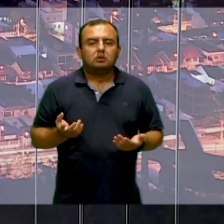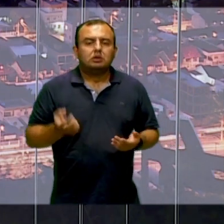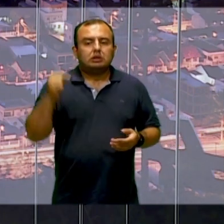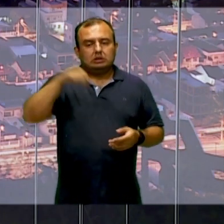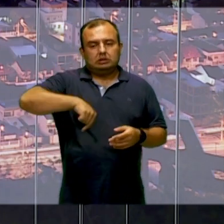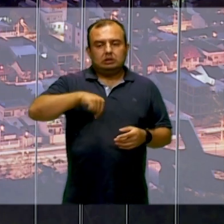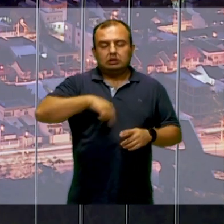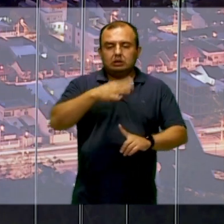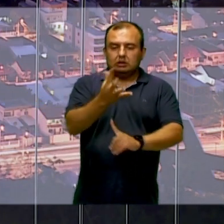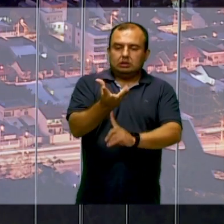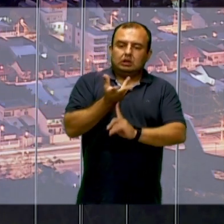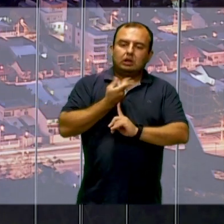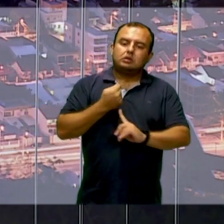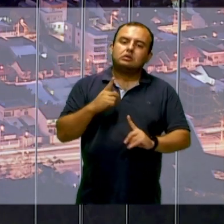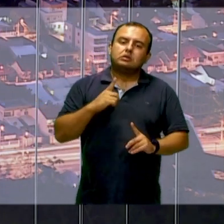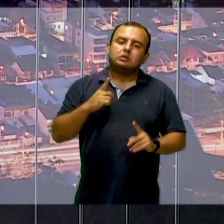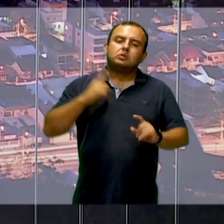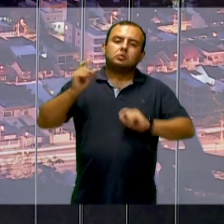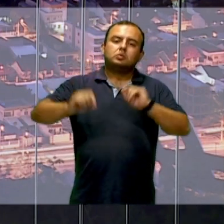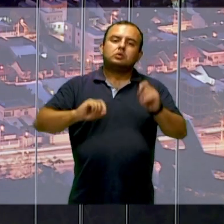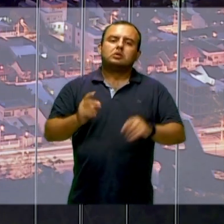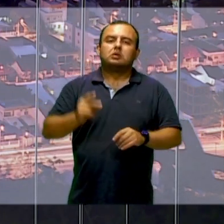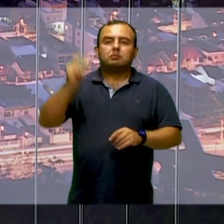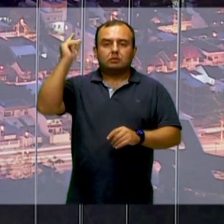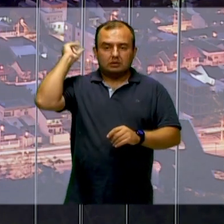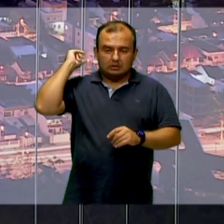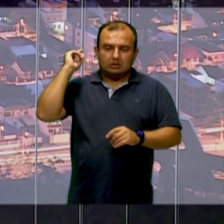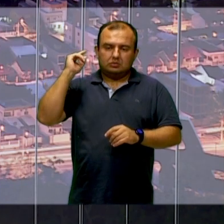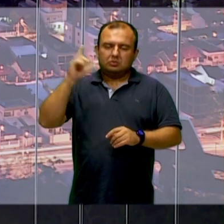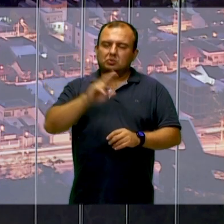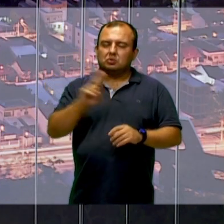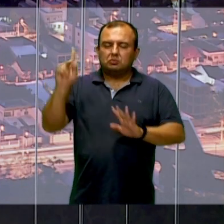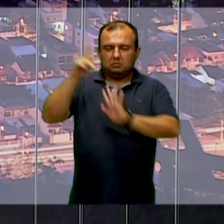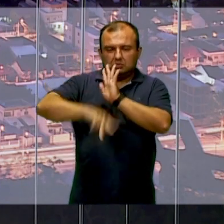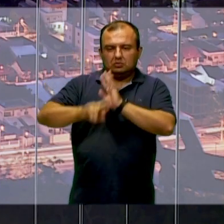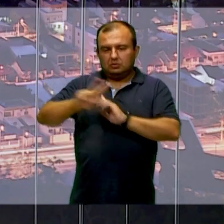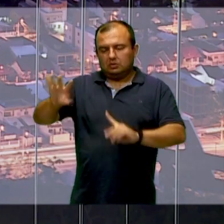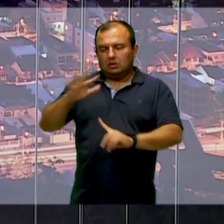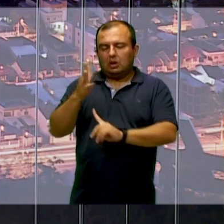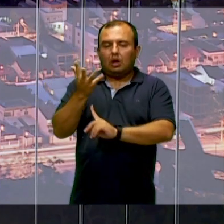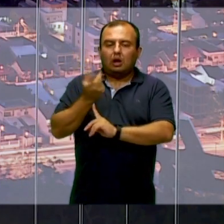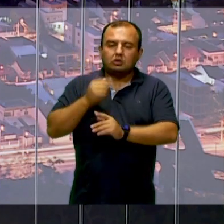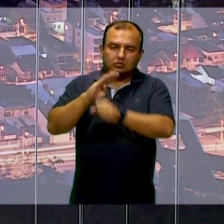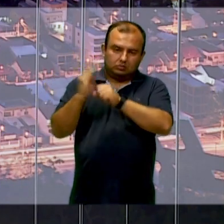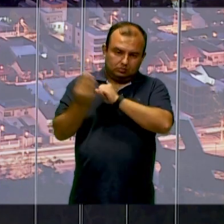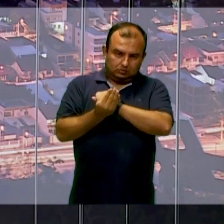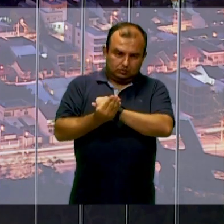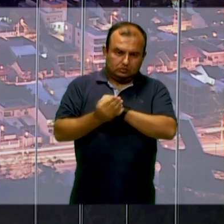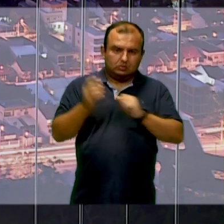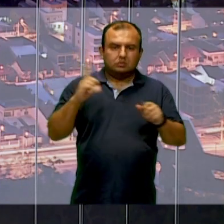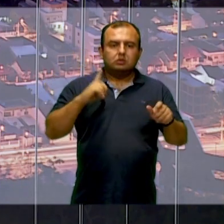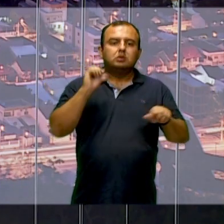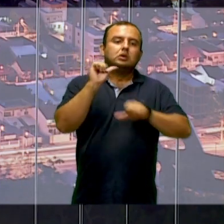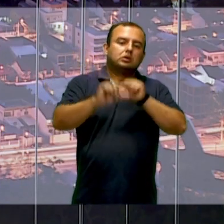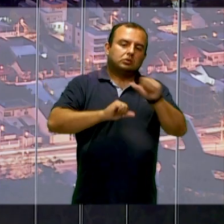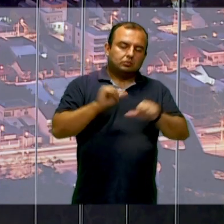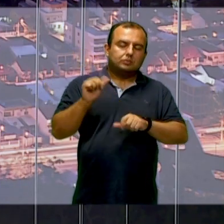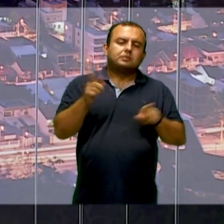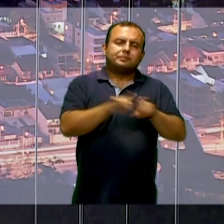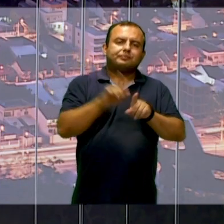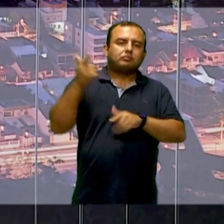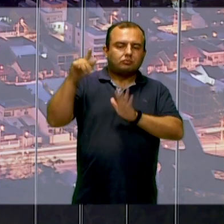Tem Arte. Isso. Que é o antigo Arte nos Bairros. Isso. Que além do nome, teve outras